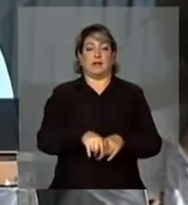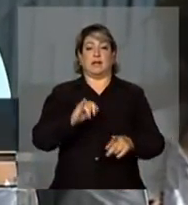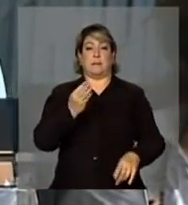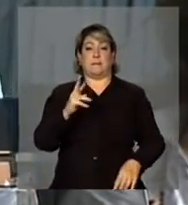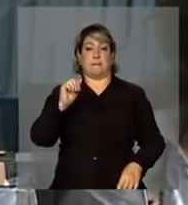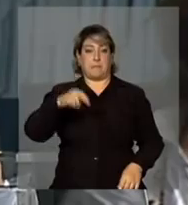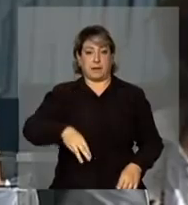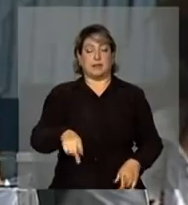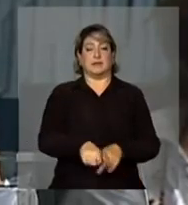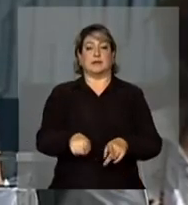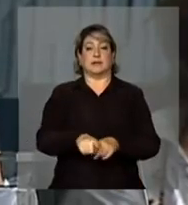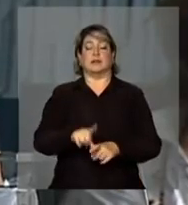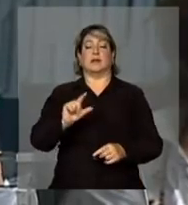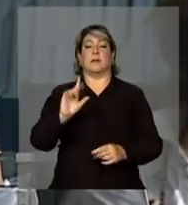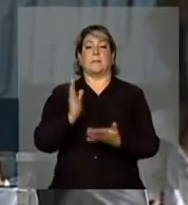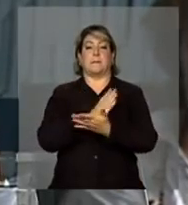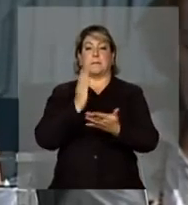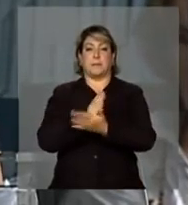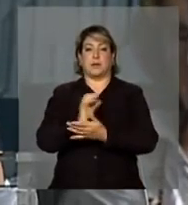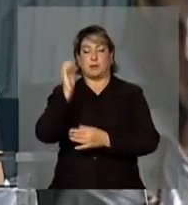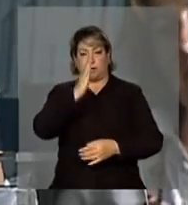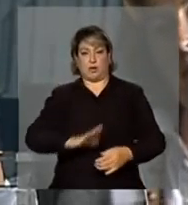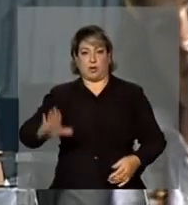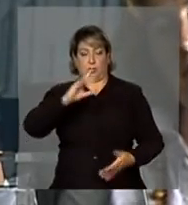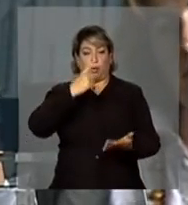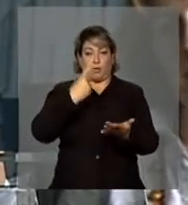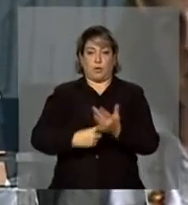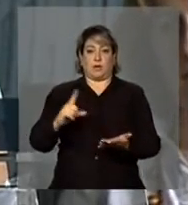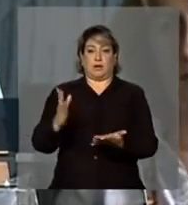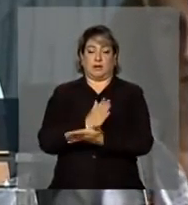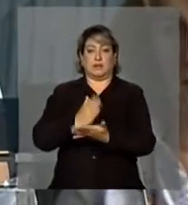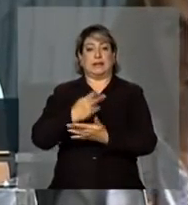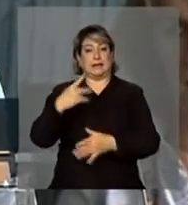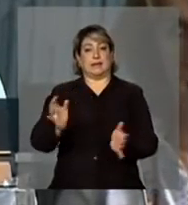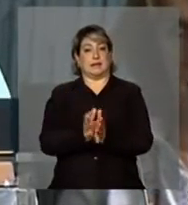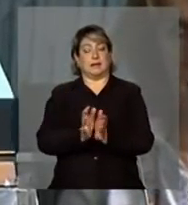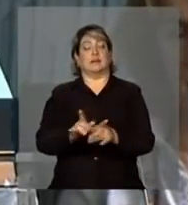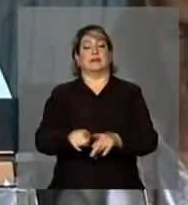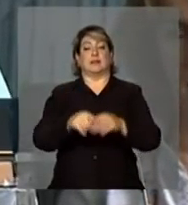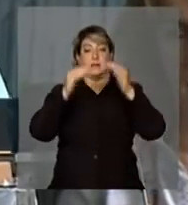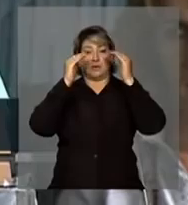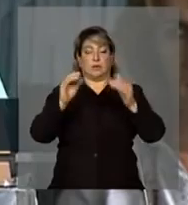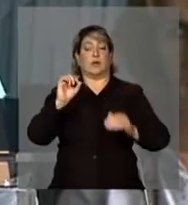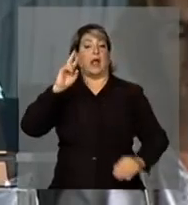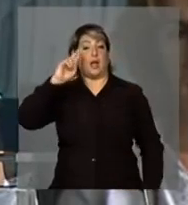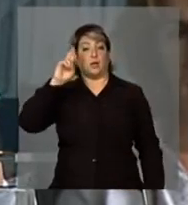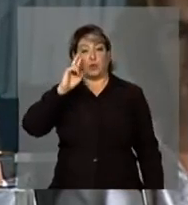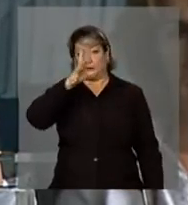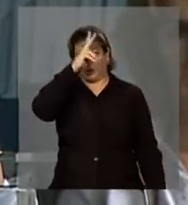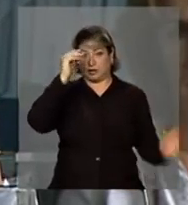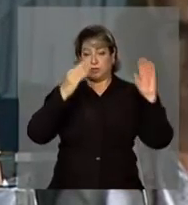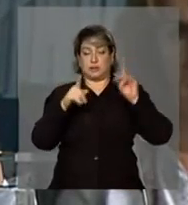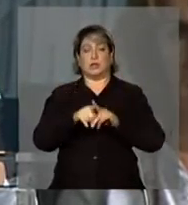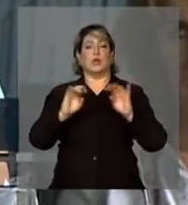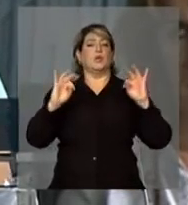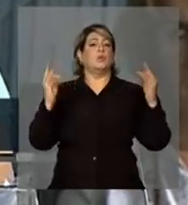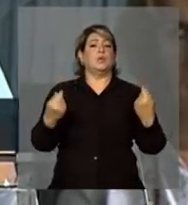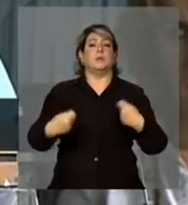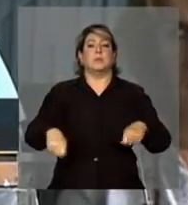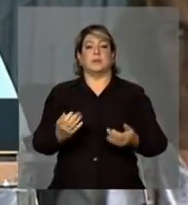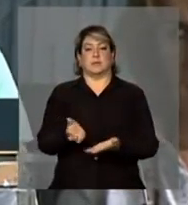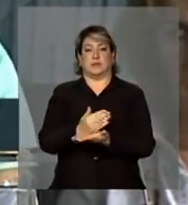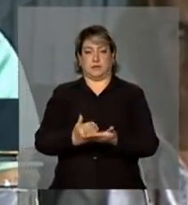o comprometimento da Biblioteca Nacional com a produção de literatura nesse campo, também reconhecendo os autores indígenas e todo o conhecimento que pode ser